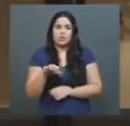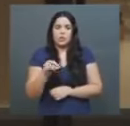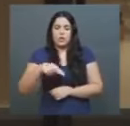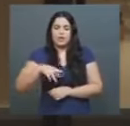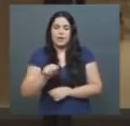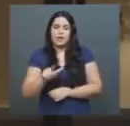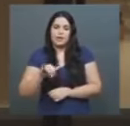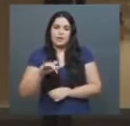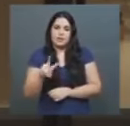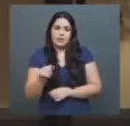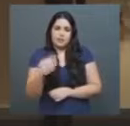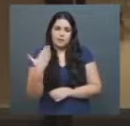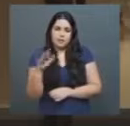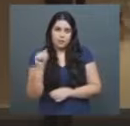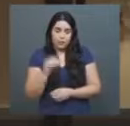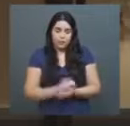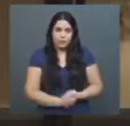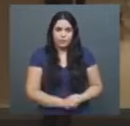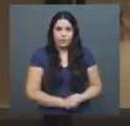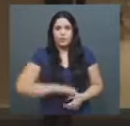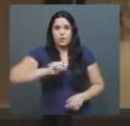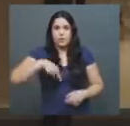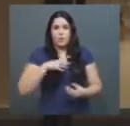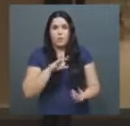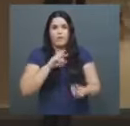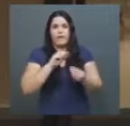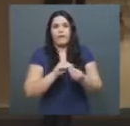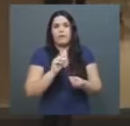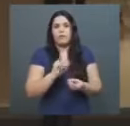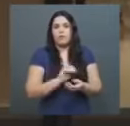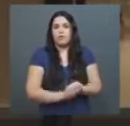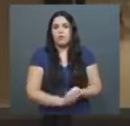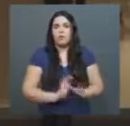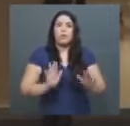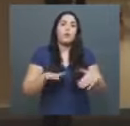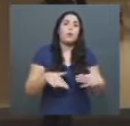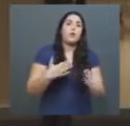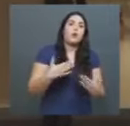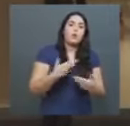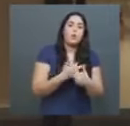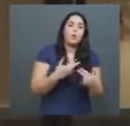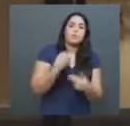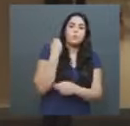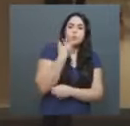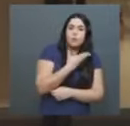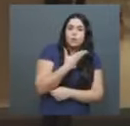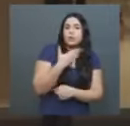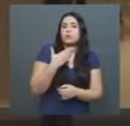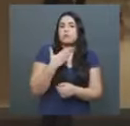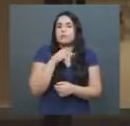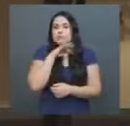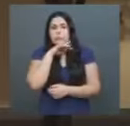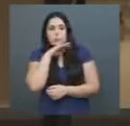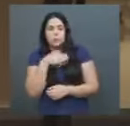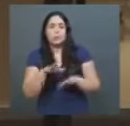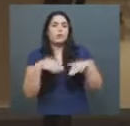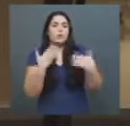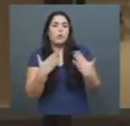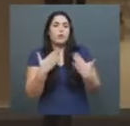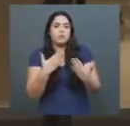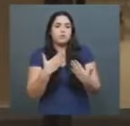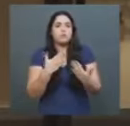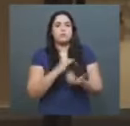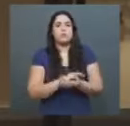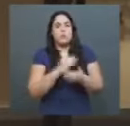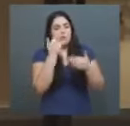né? Após o resultado do print. Quais foram os pontos positivos e quais foram os pontos negativos no